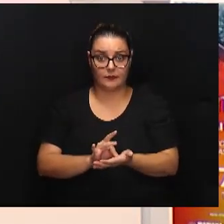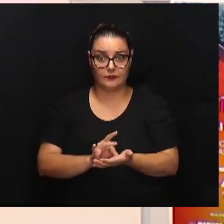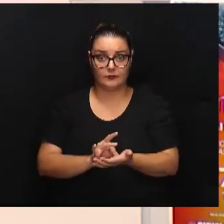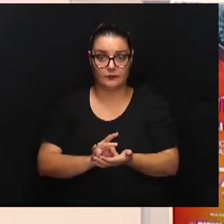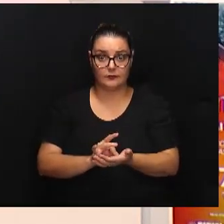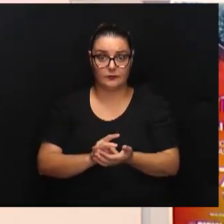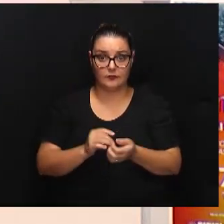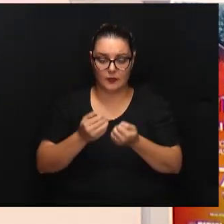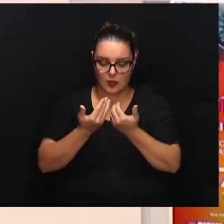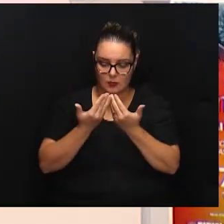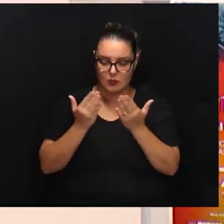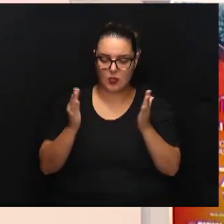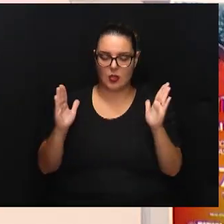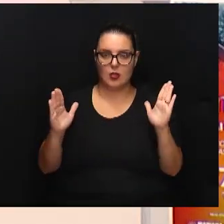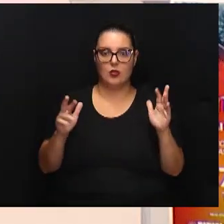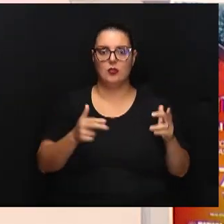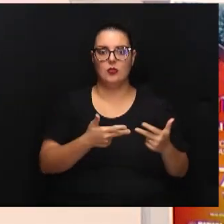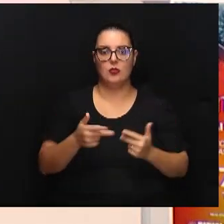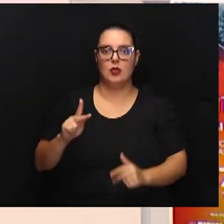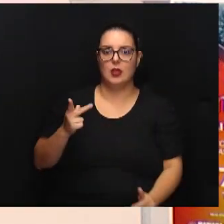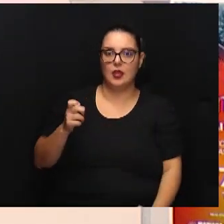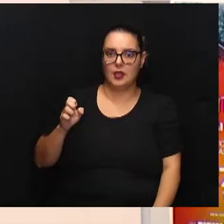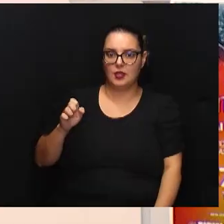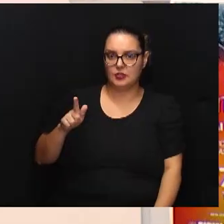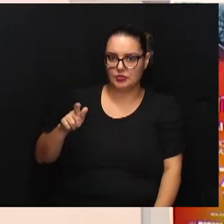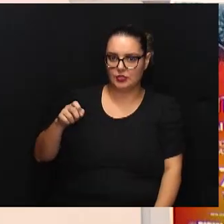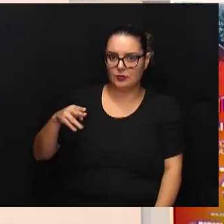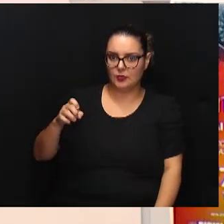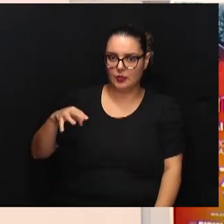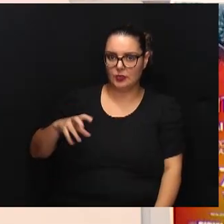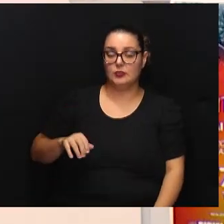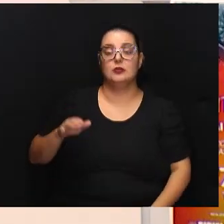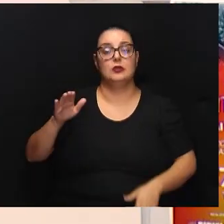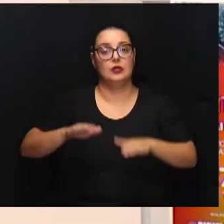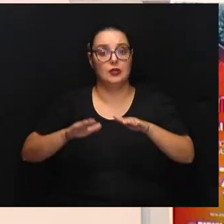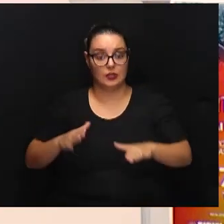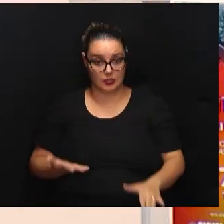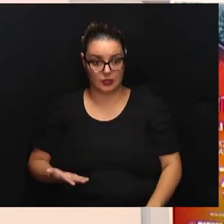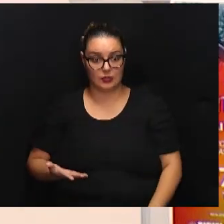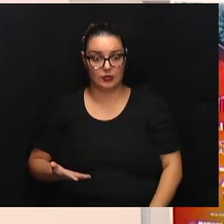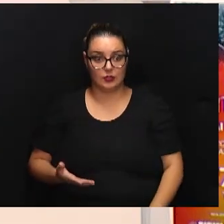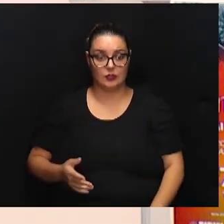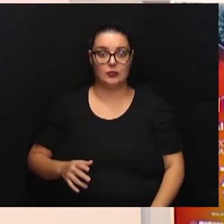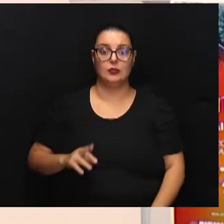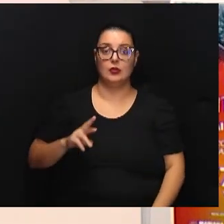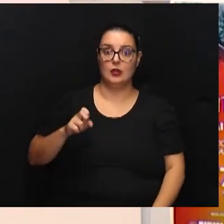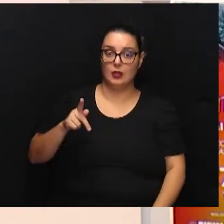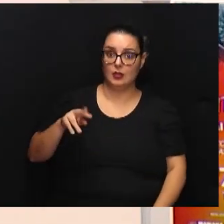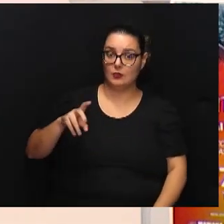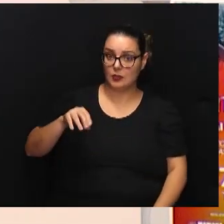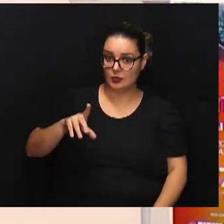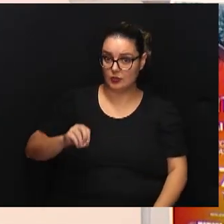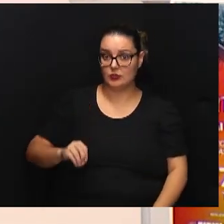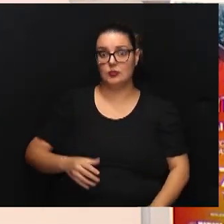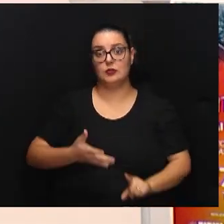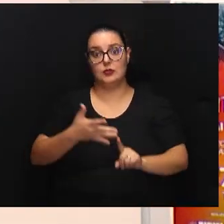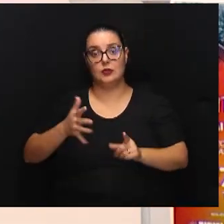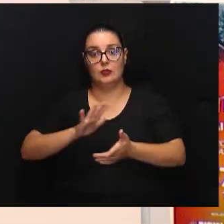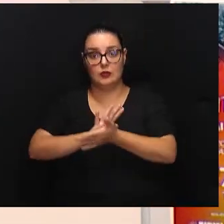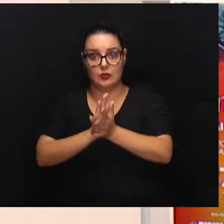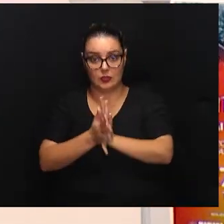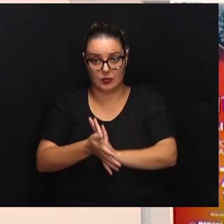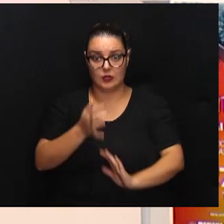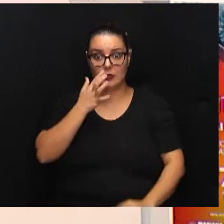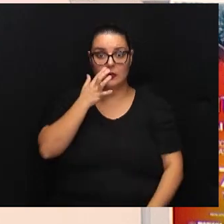hegemônico que muitas vezes só reproduz LGBTfobia e aquele ódio de classe que a gente sempre